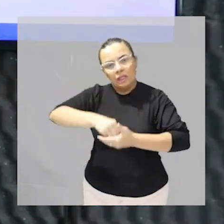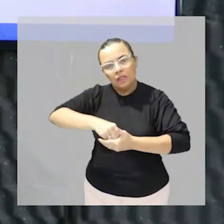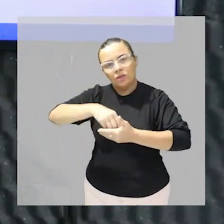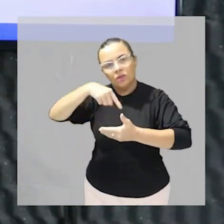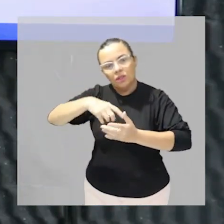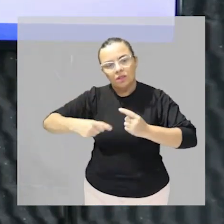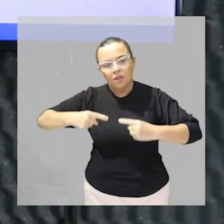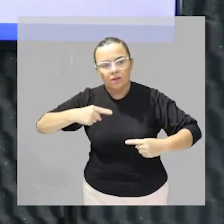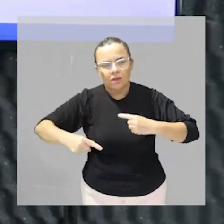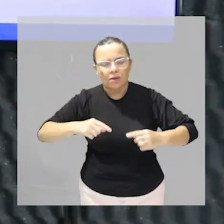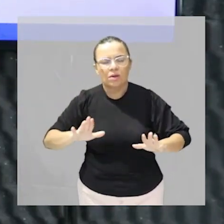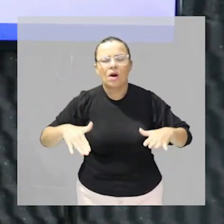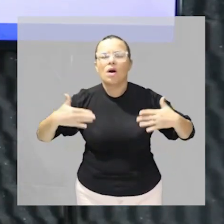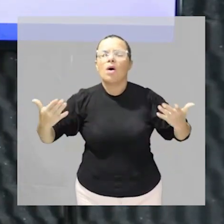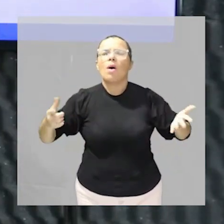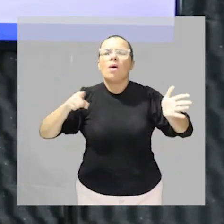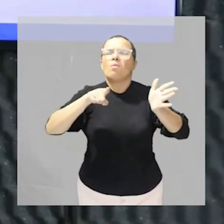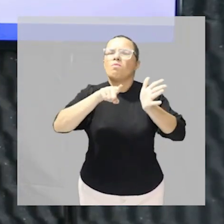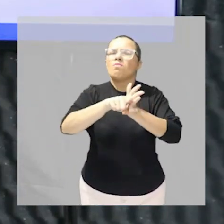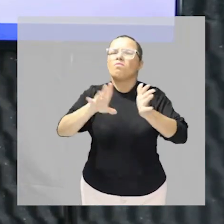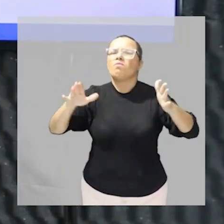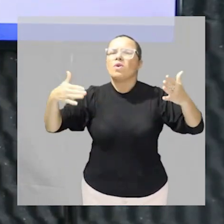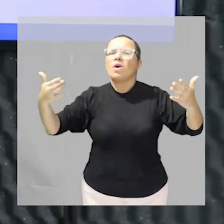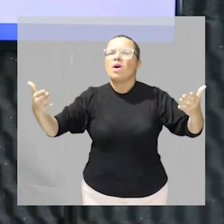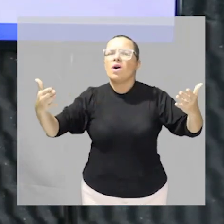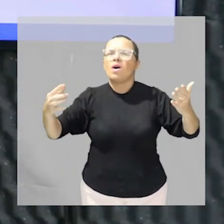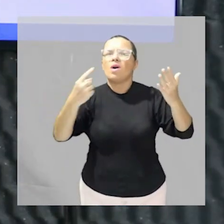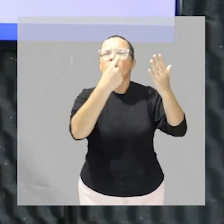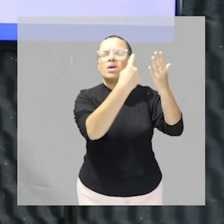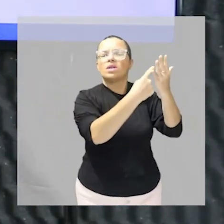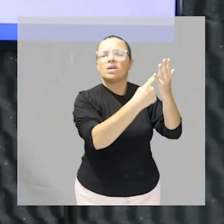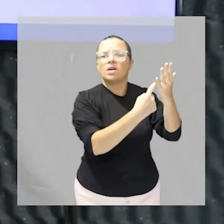Então ele pergunta, qual critério para a participação política?